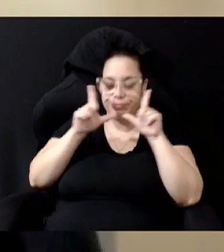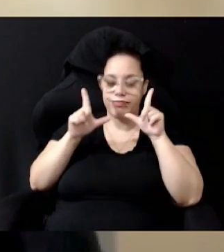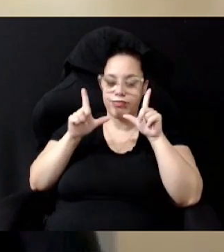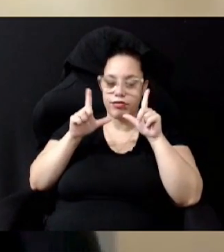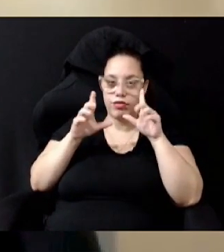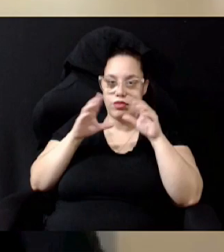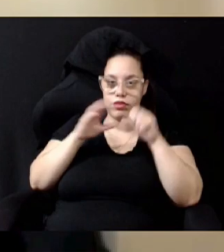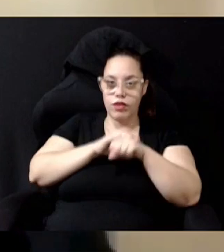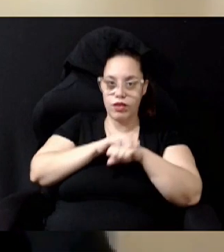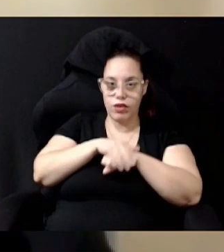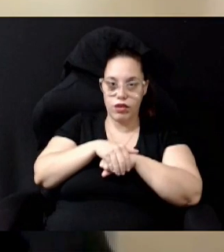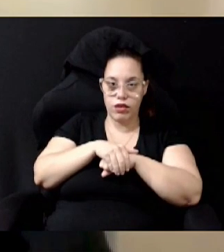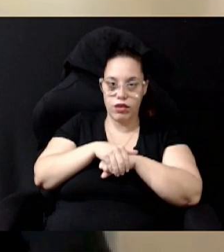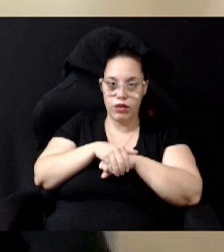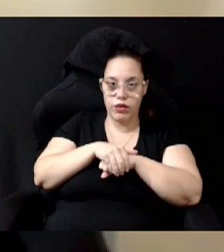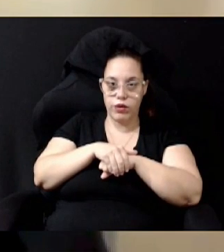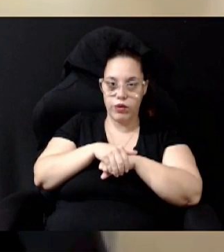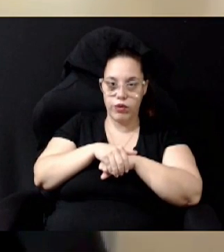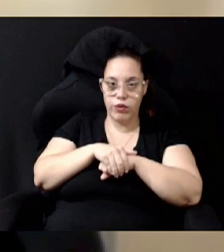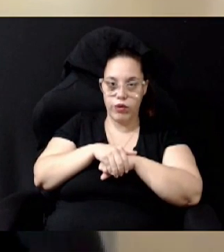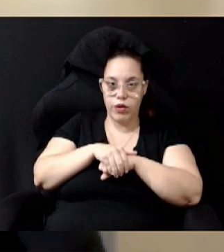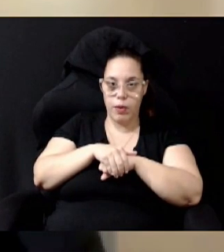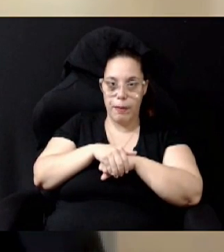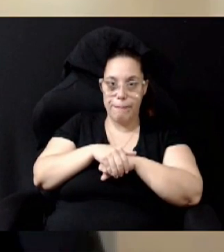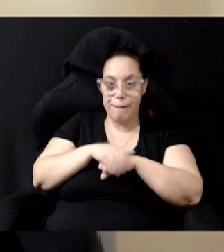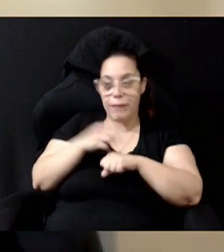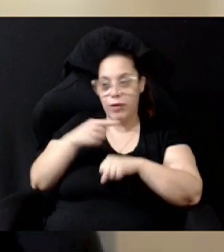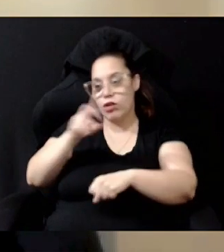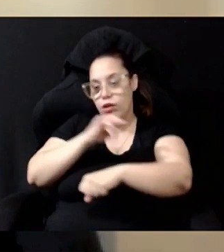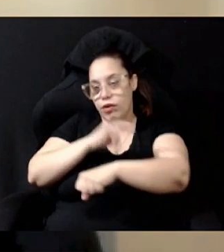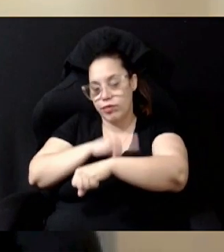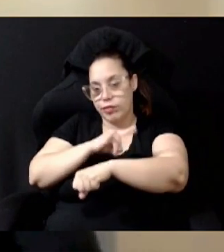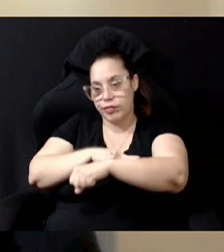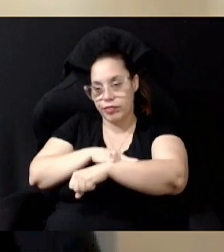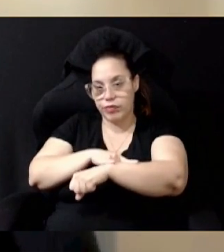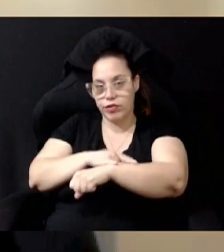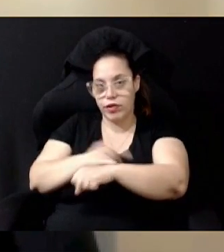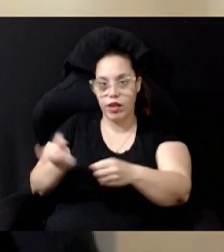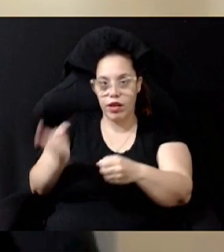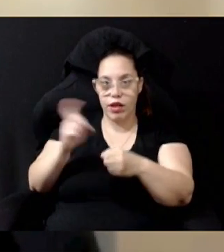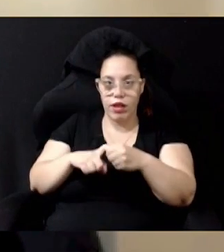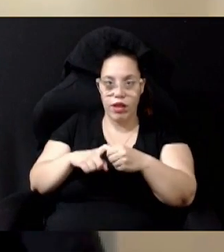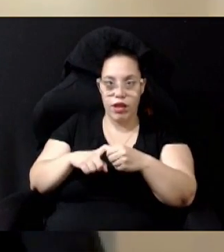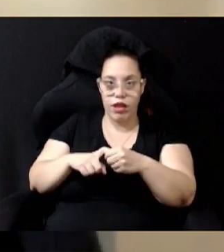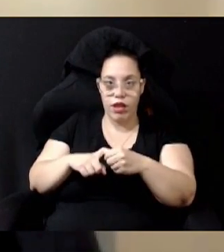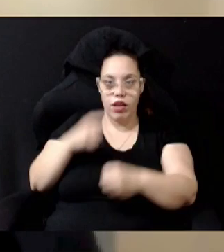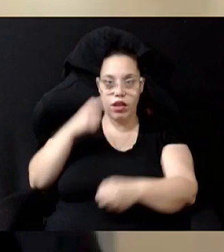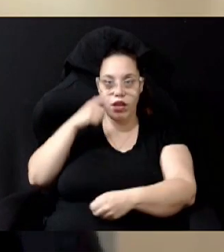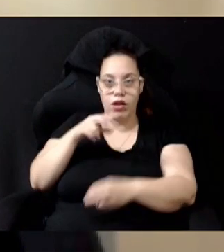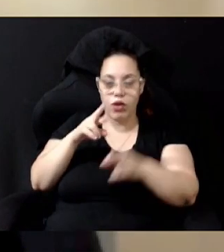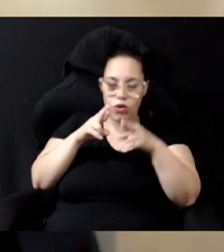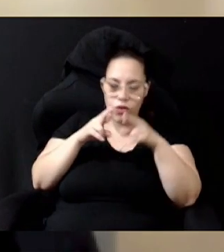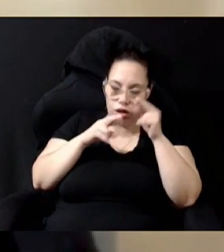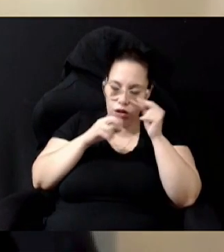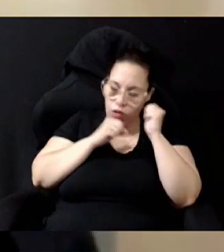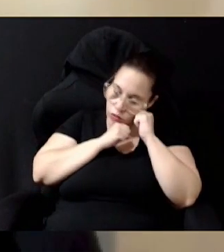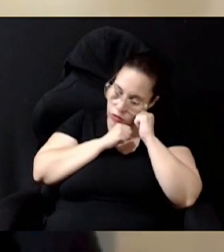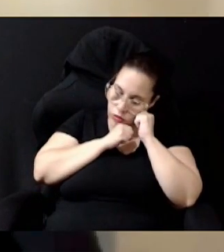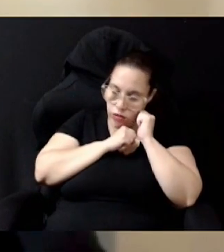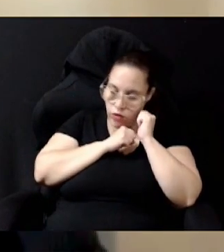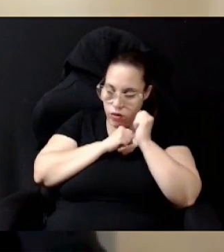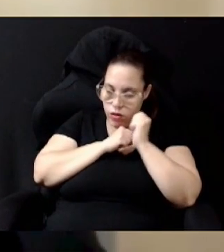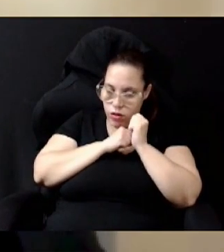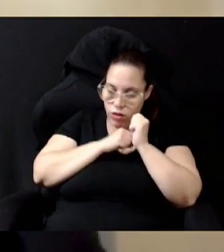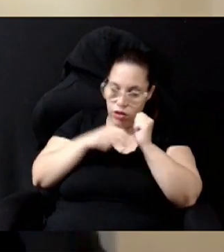com vontade de ir ao toalete, você vai ao toalete, volta, depois não consegue dormir, porque as suas pernas